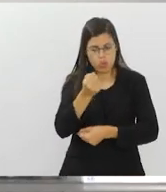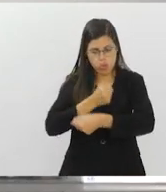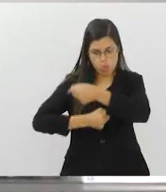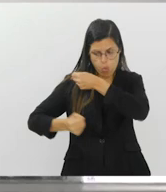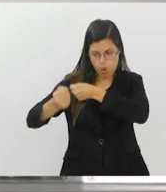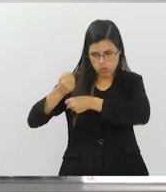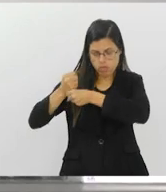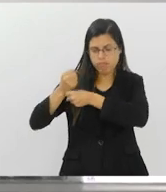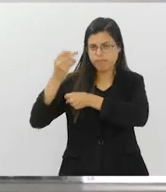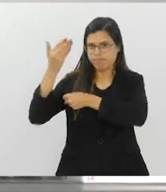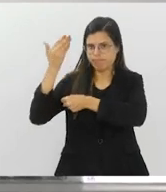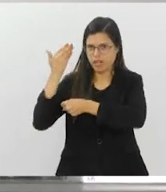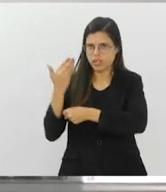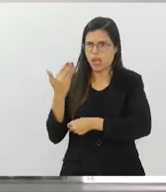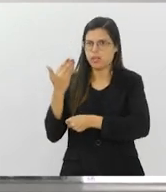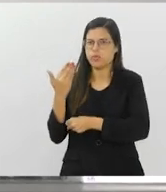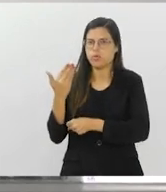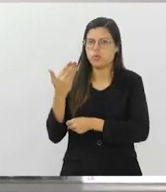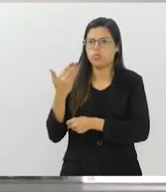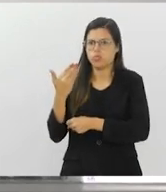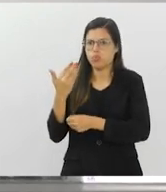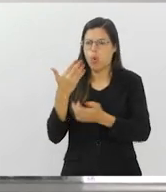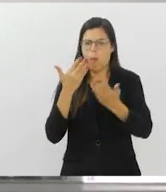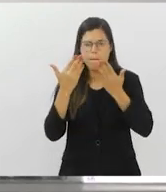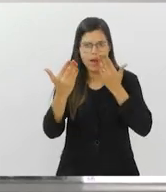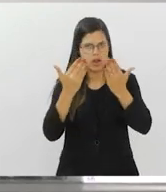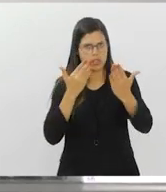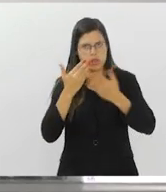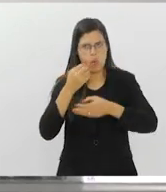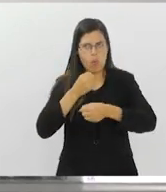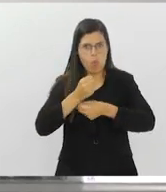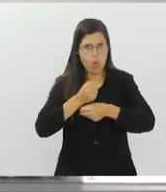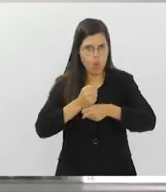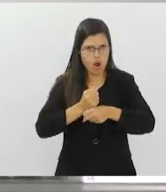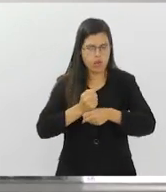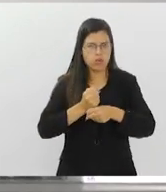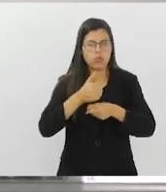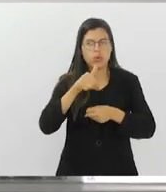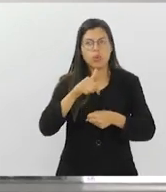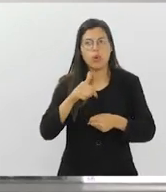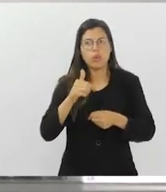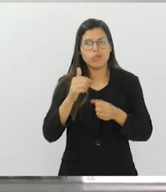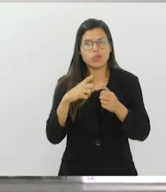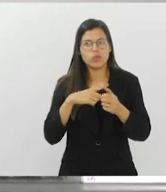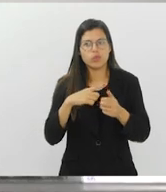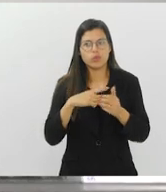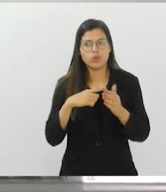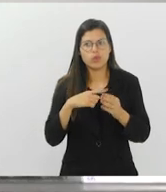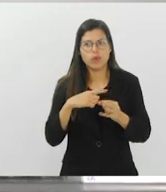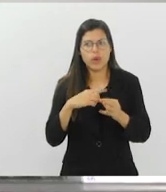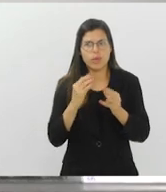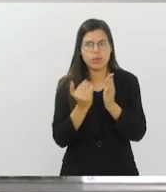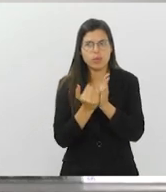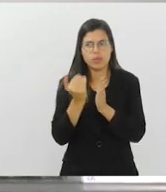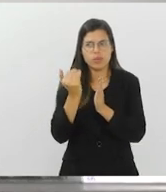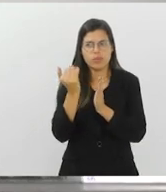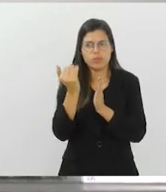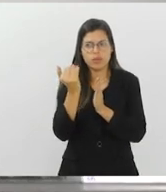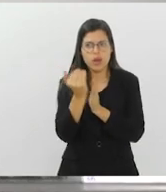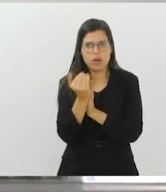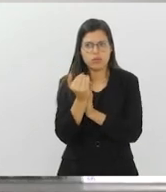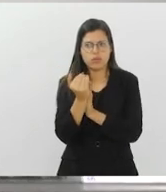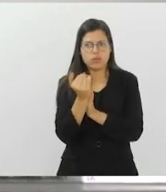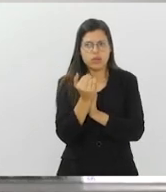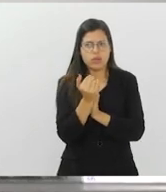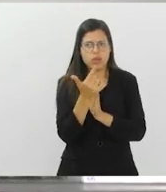para esse ano, tivemos alta no número de pessoas sem deficiência e baixa no número